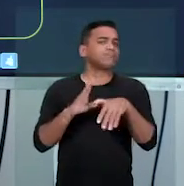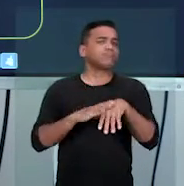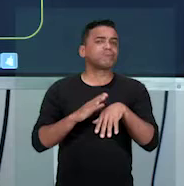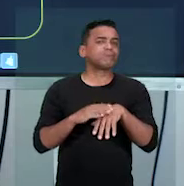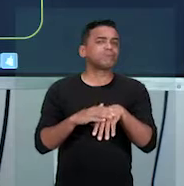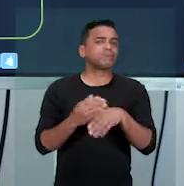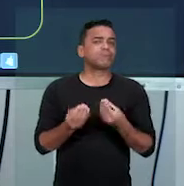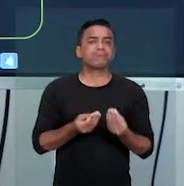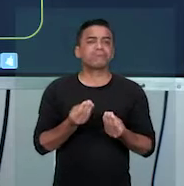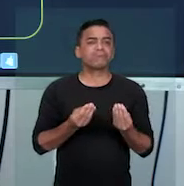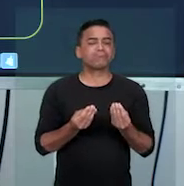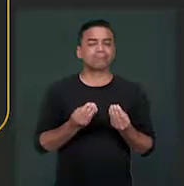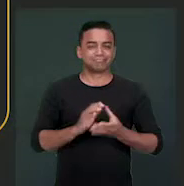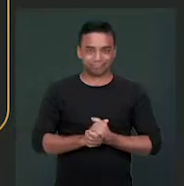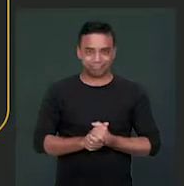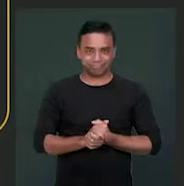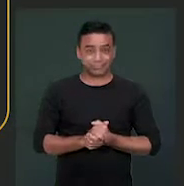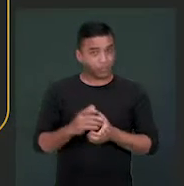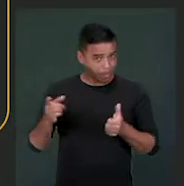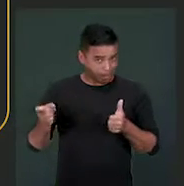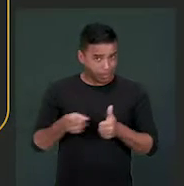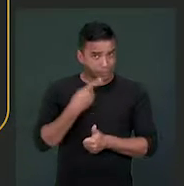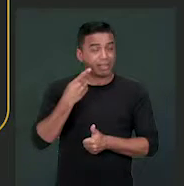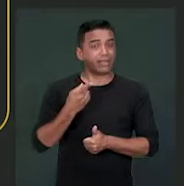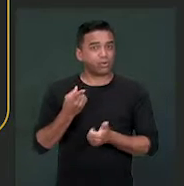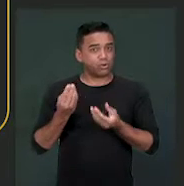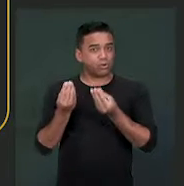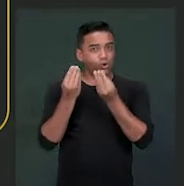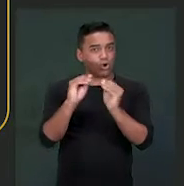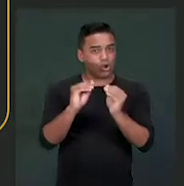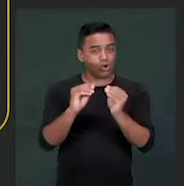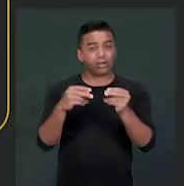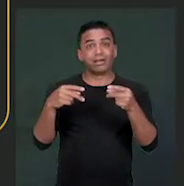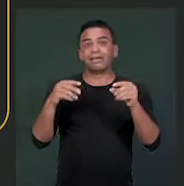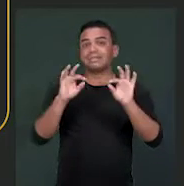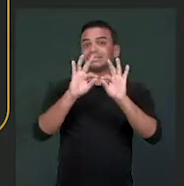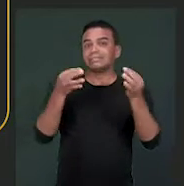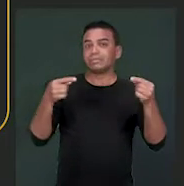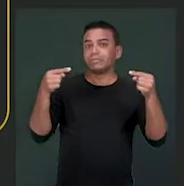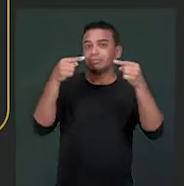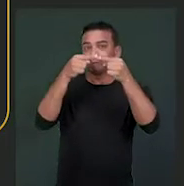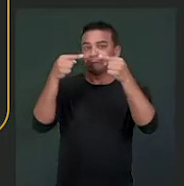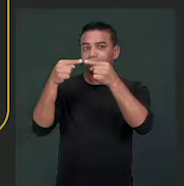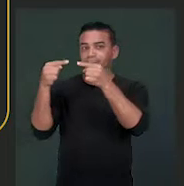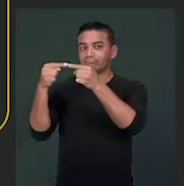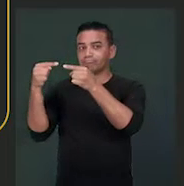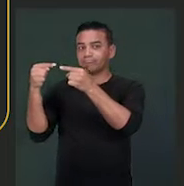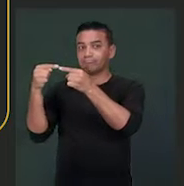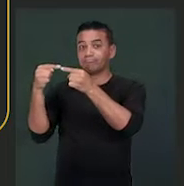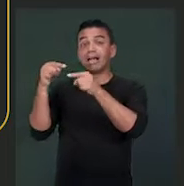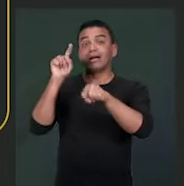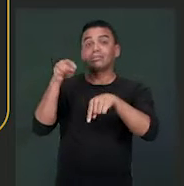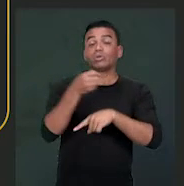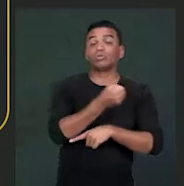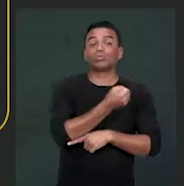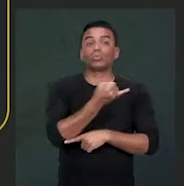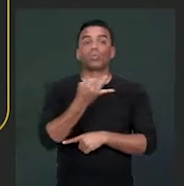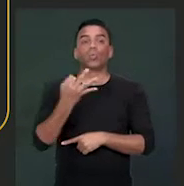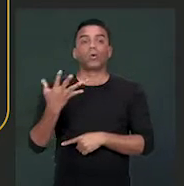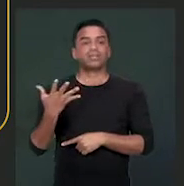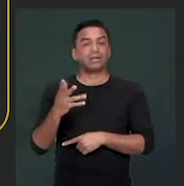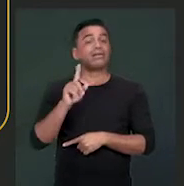tipo de interação? Primeiro, coloca-se ligação simples entre todo mundo. E agora eu vou contar